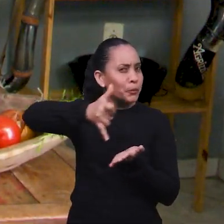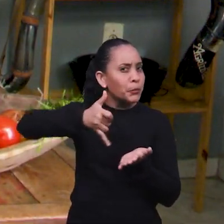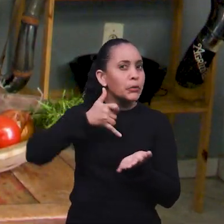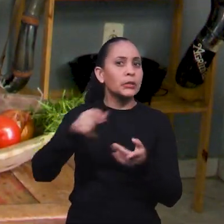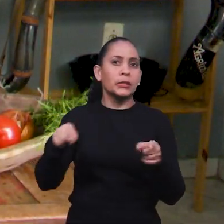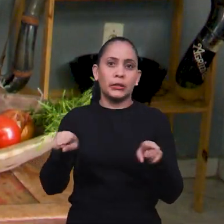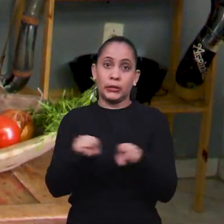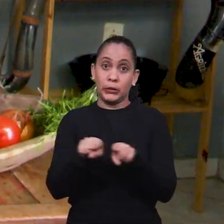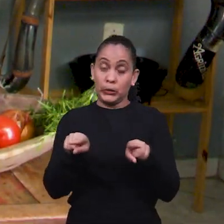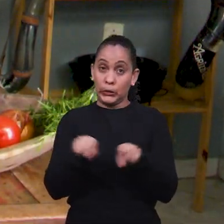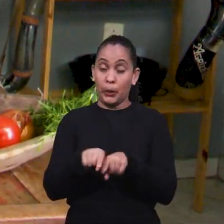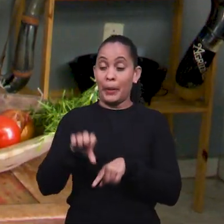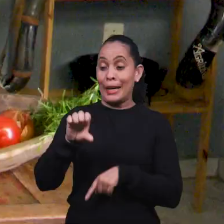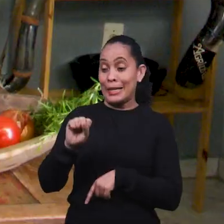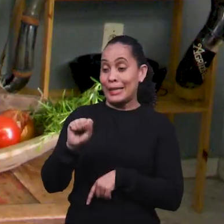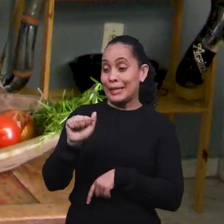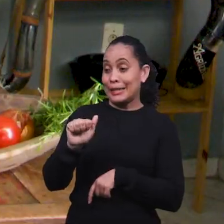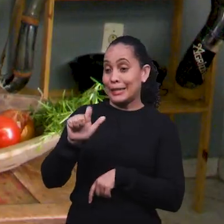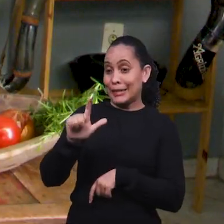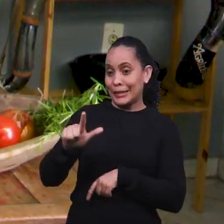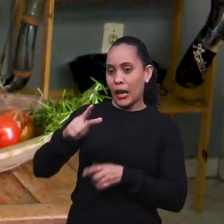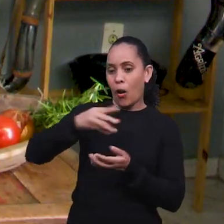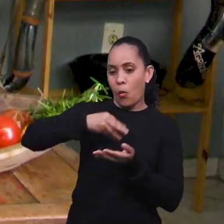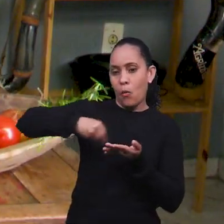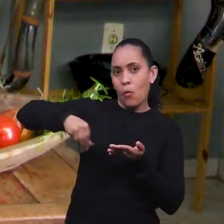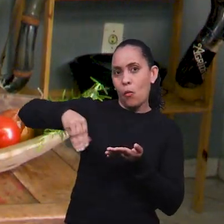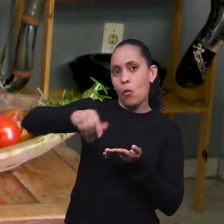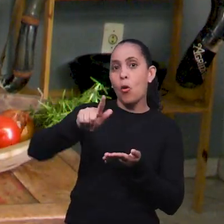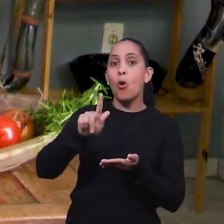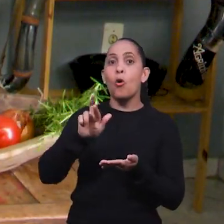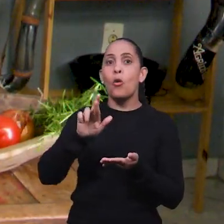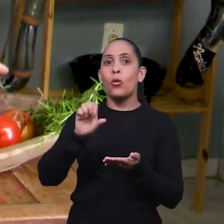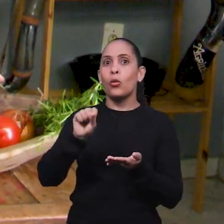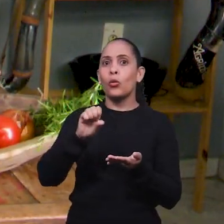Vai colocar sal grosso por cima. E usar